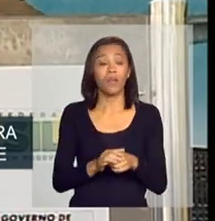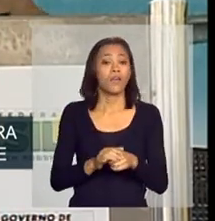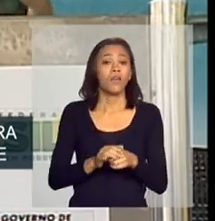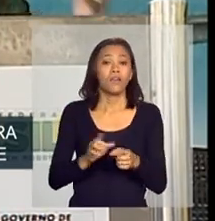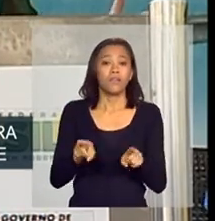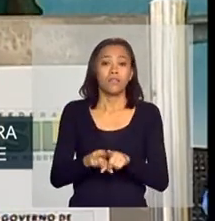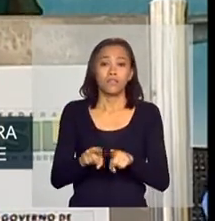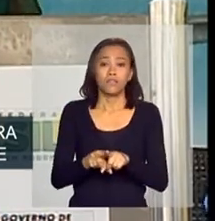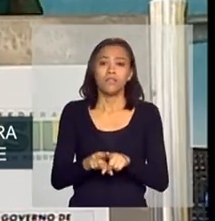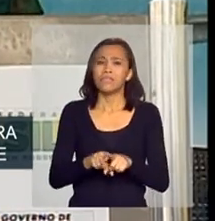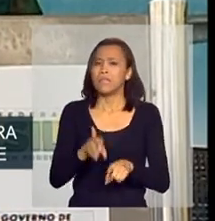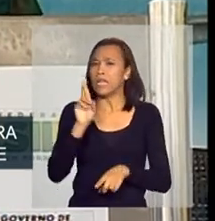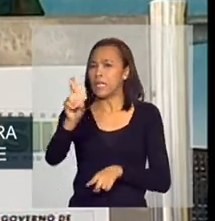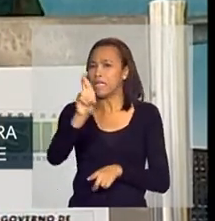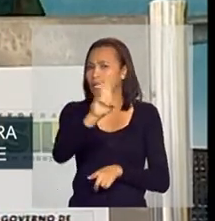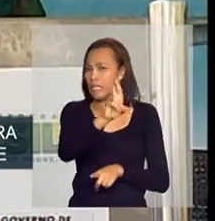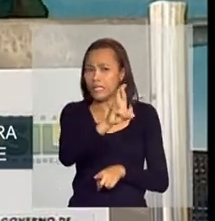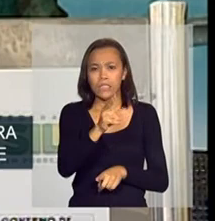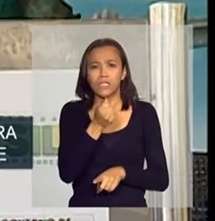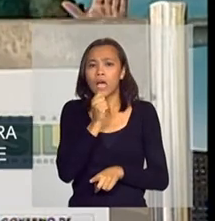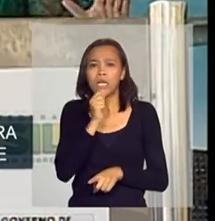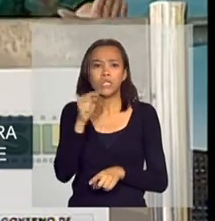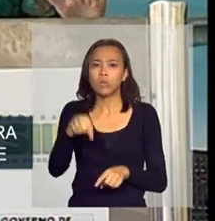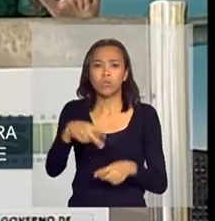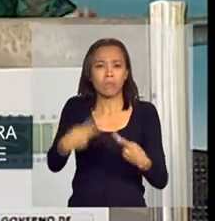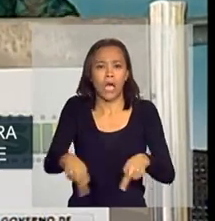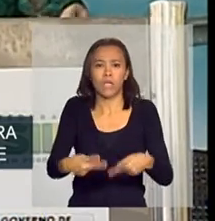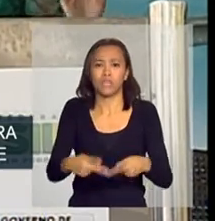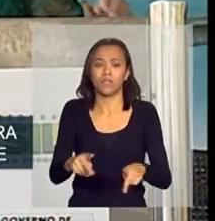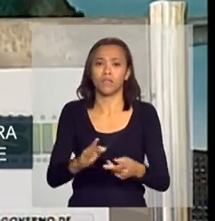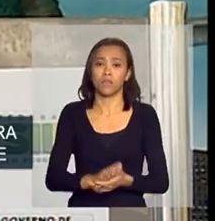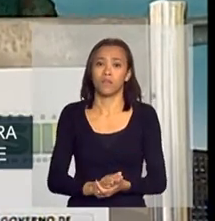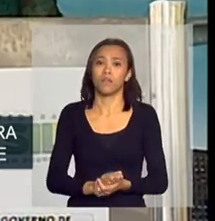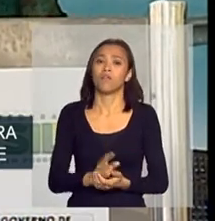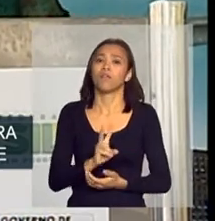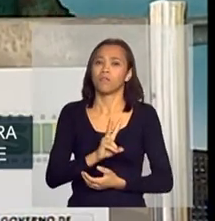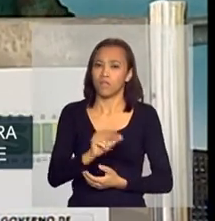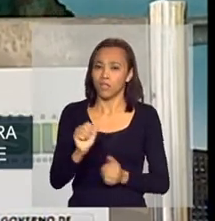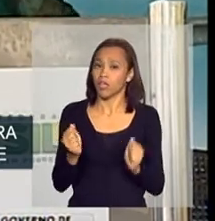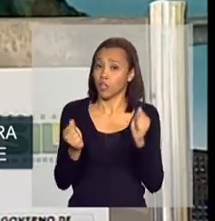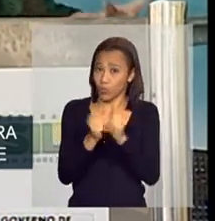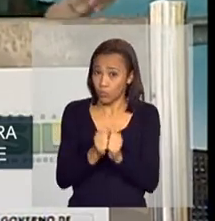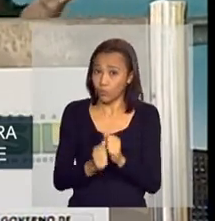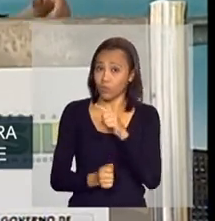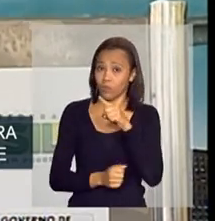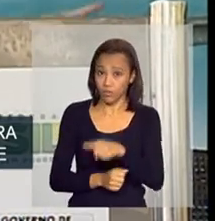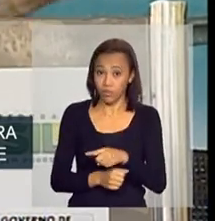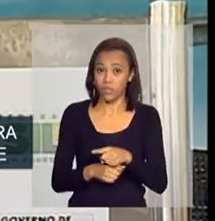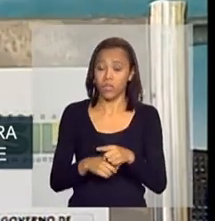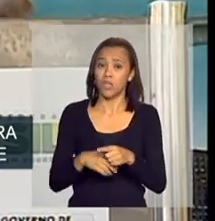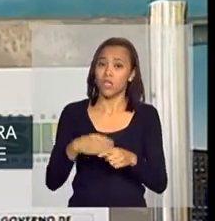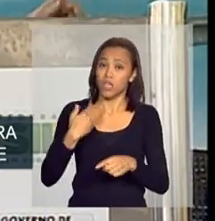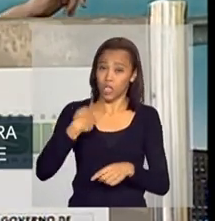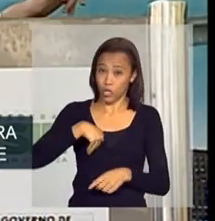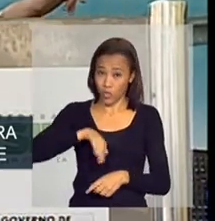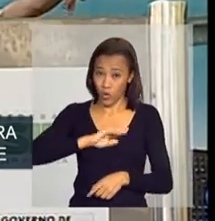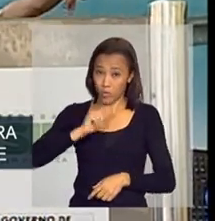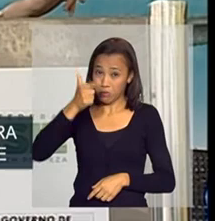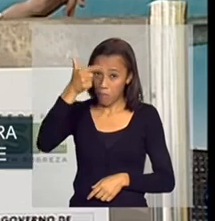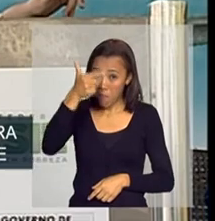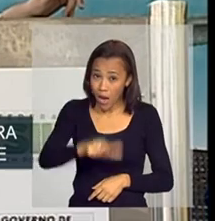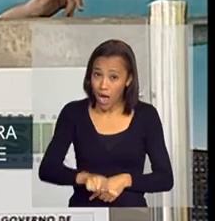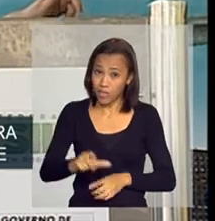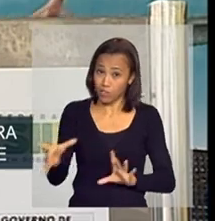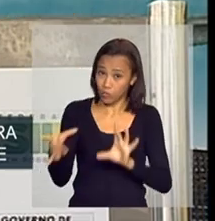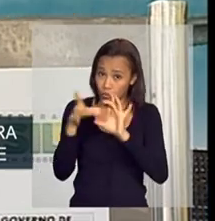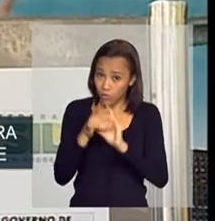várias líderes que não são daqui, estaremos contigo, e agora é que nós vamos pegar mais ainda